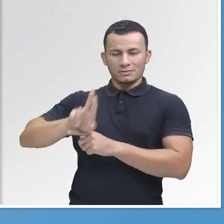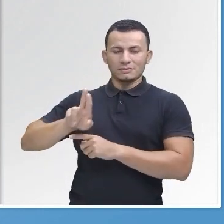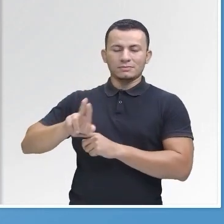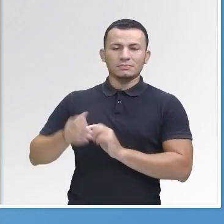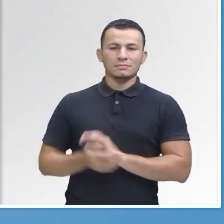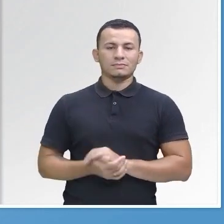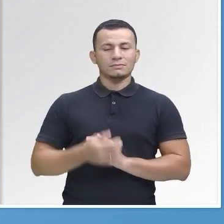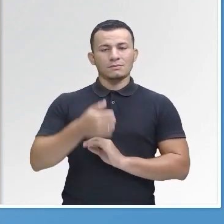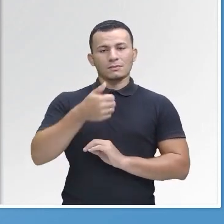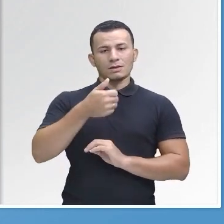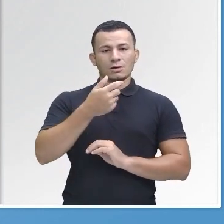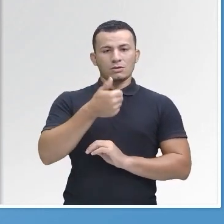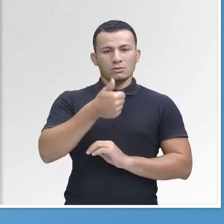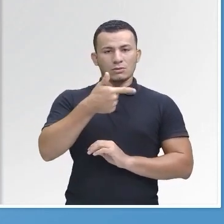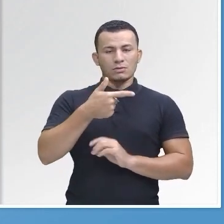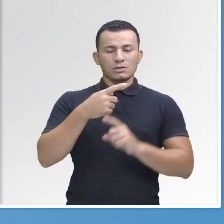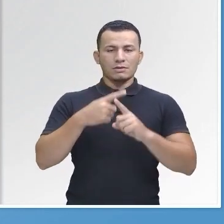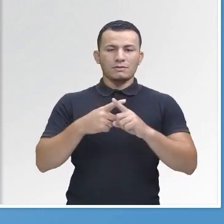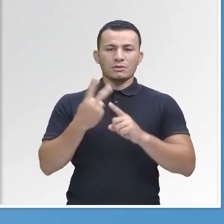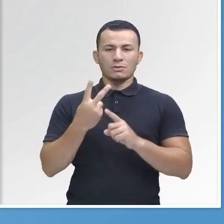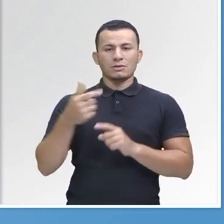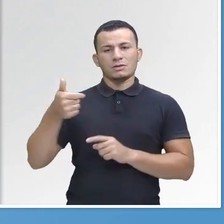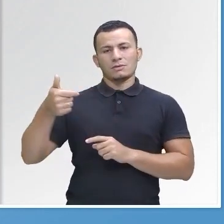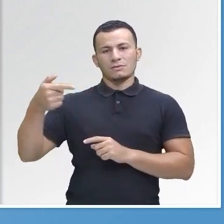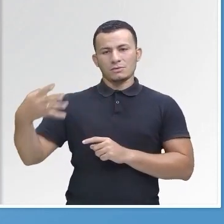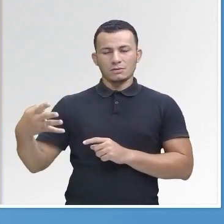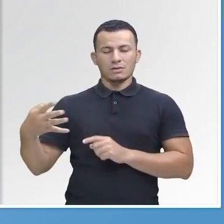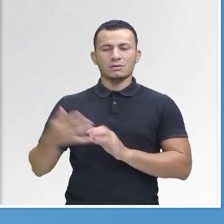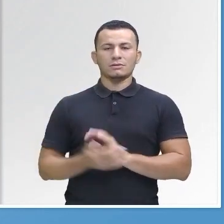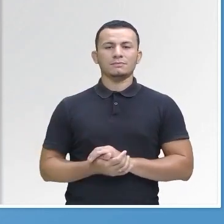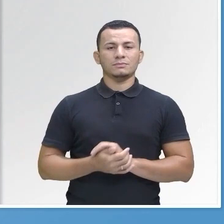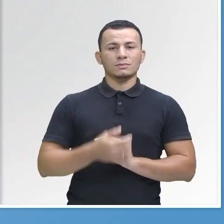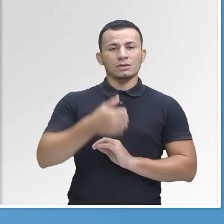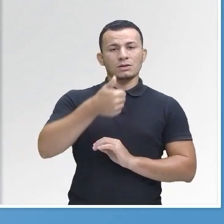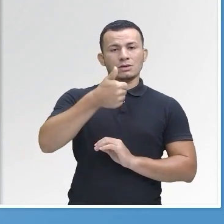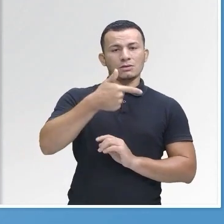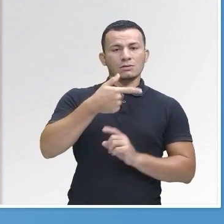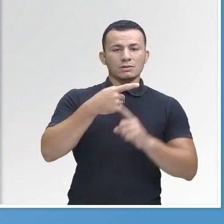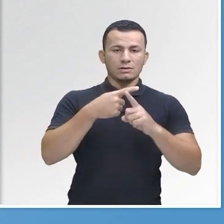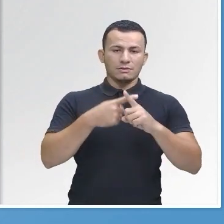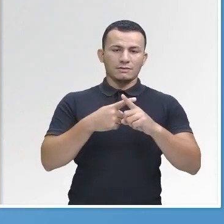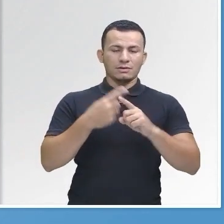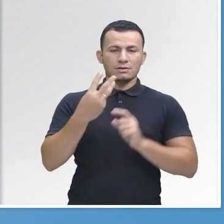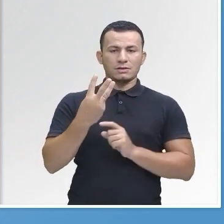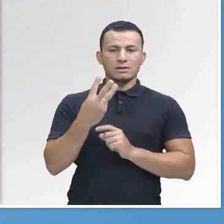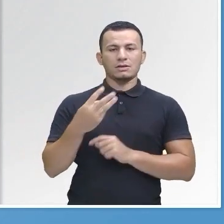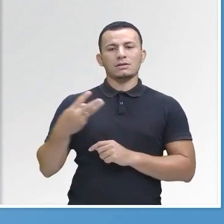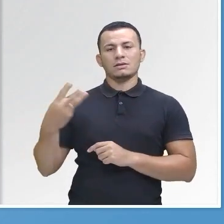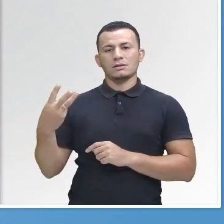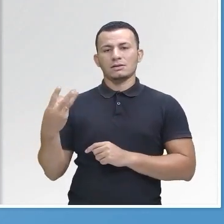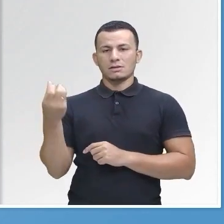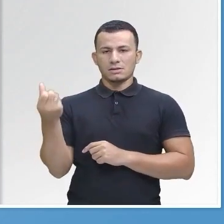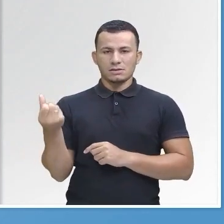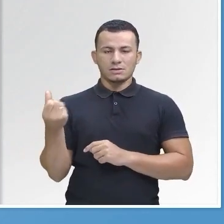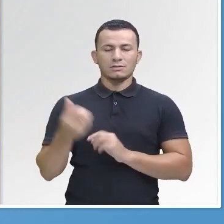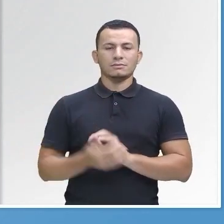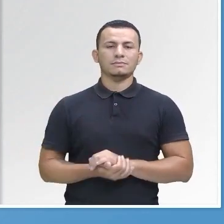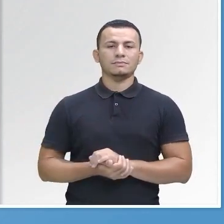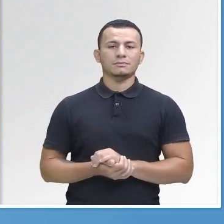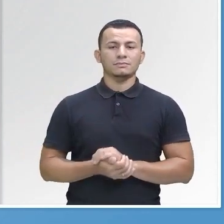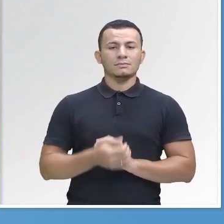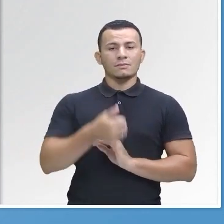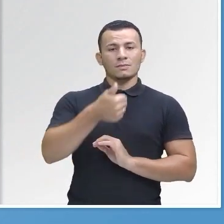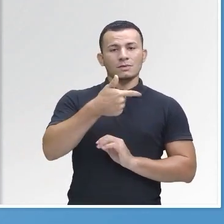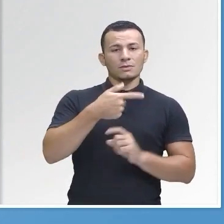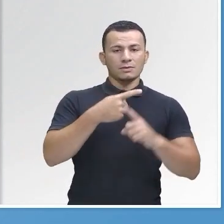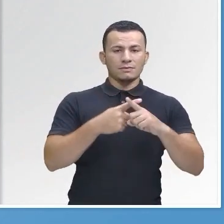12 vezes 2, 24... 12 vezes 3, 36. 12